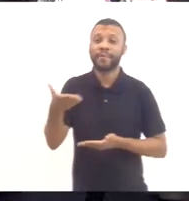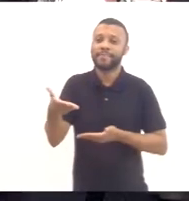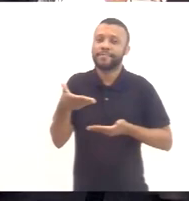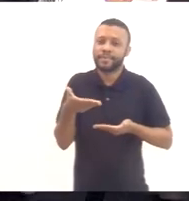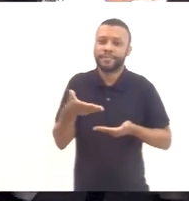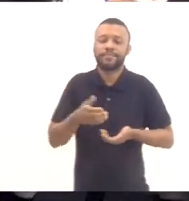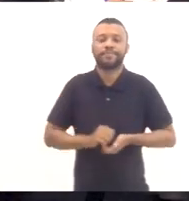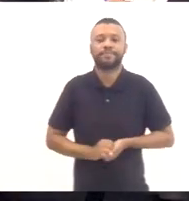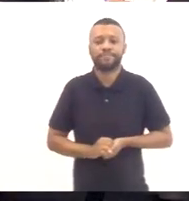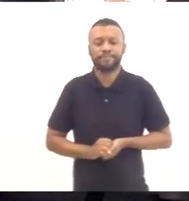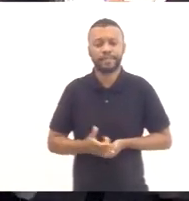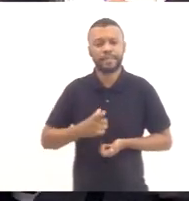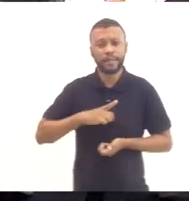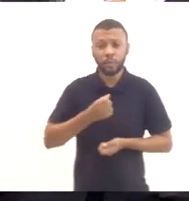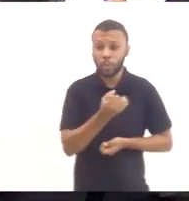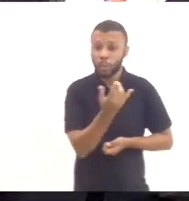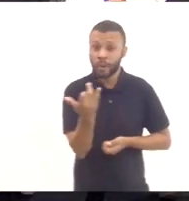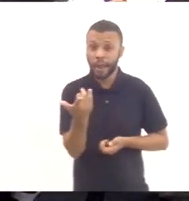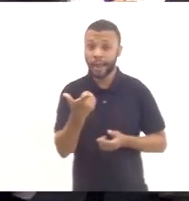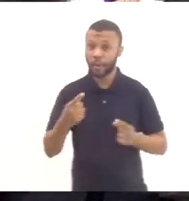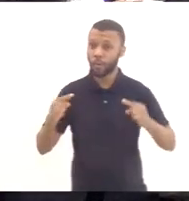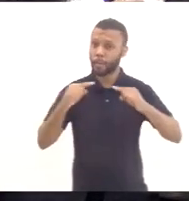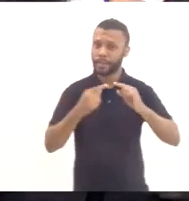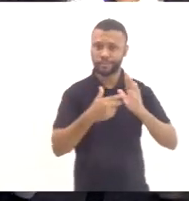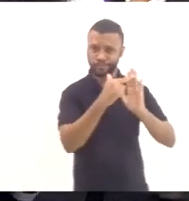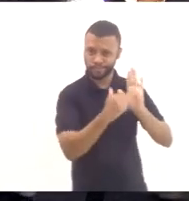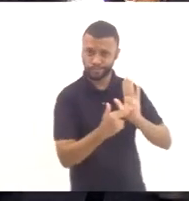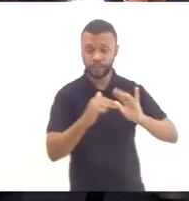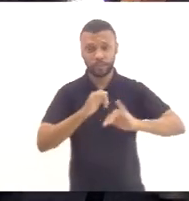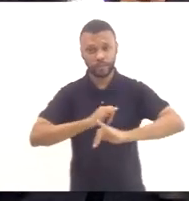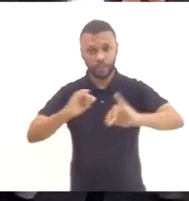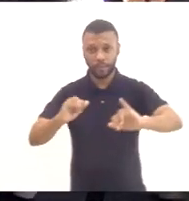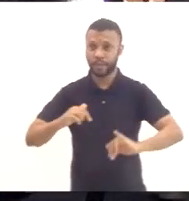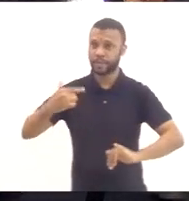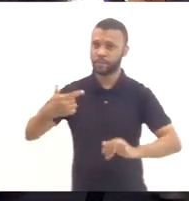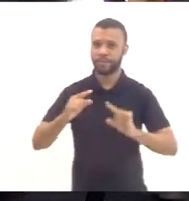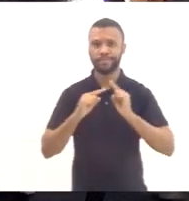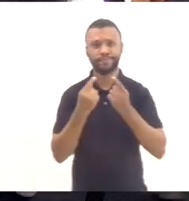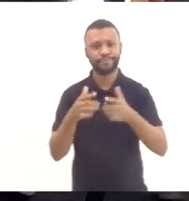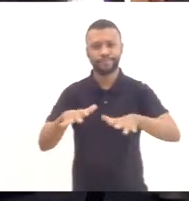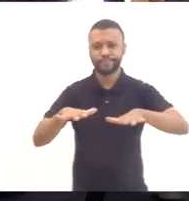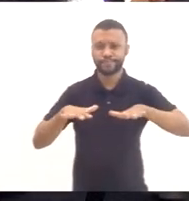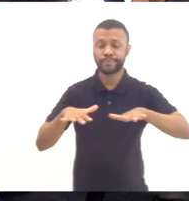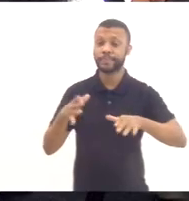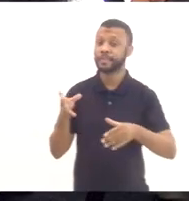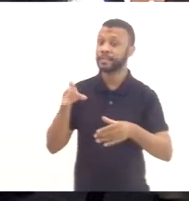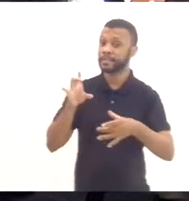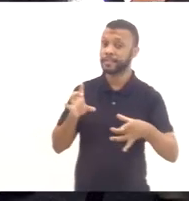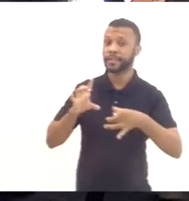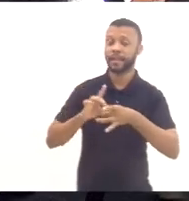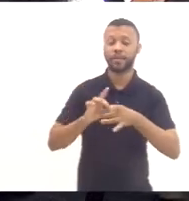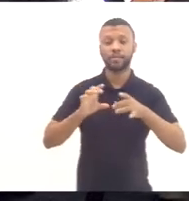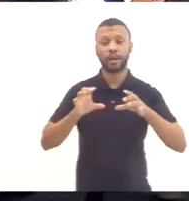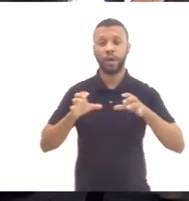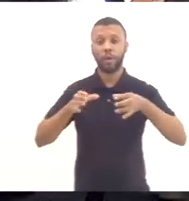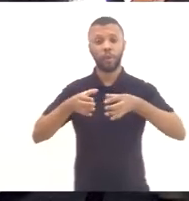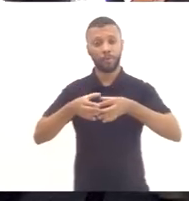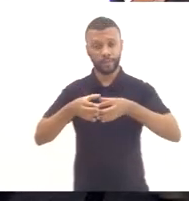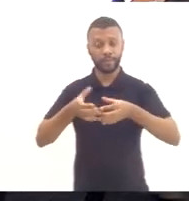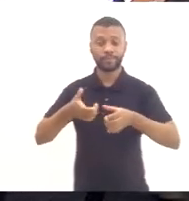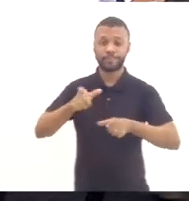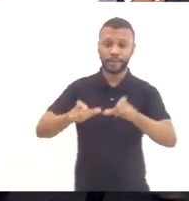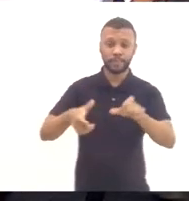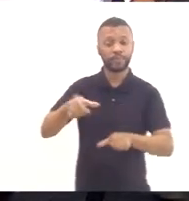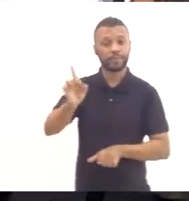o havendo número regimental declaro aberta a segunda audiência pública da Comissão da pessoa com deficiência conforme